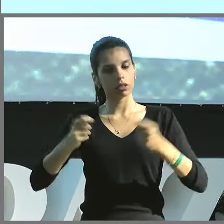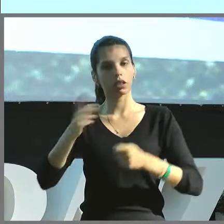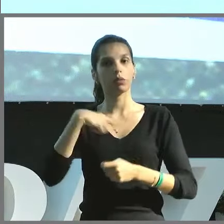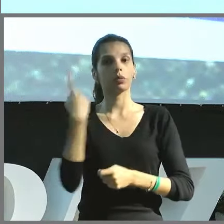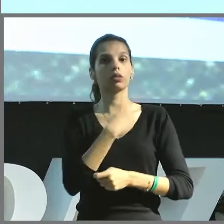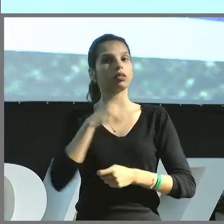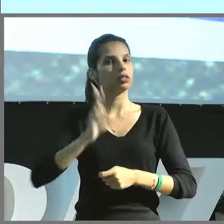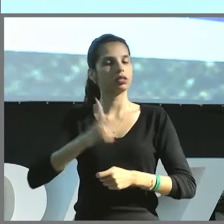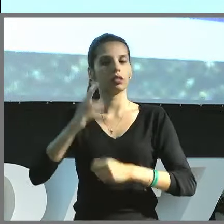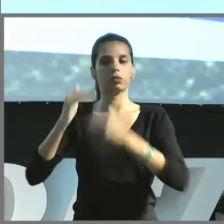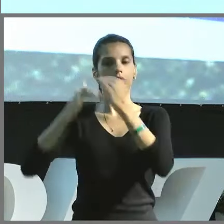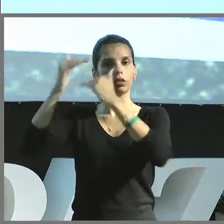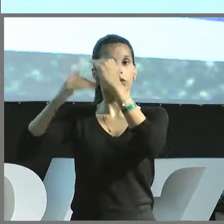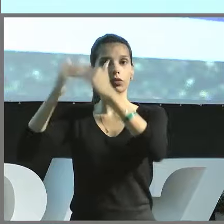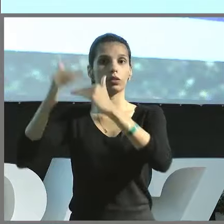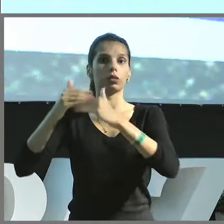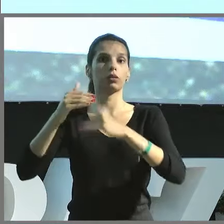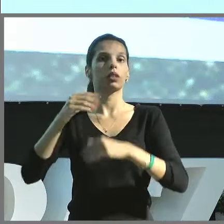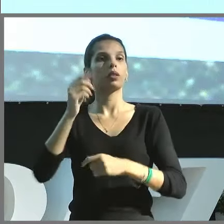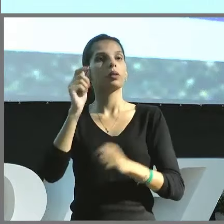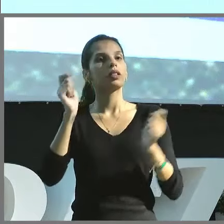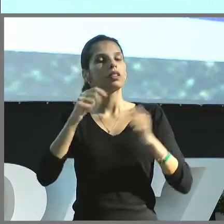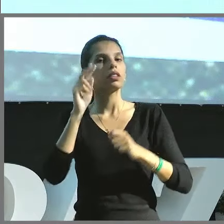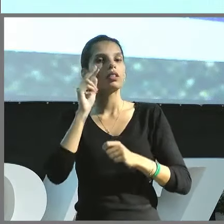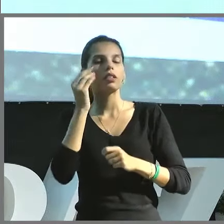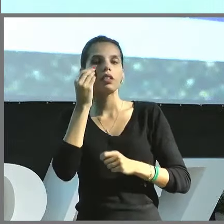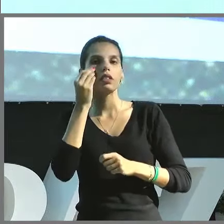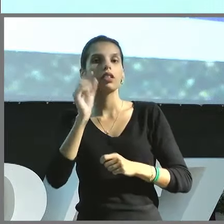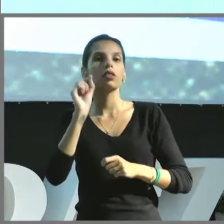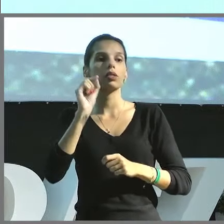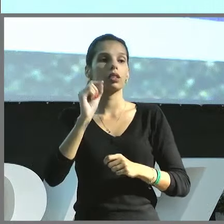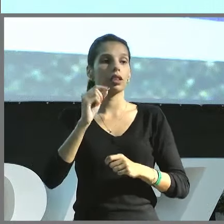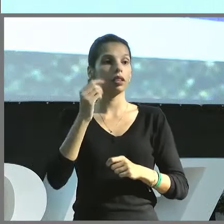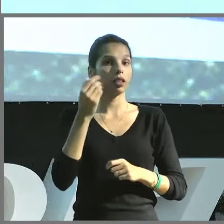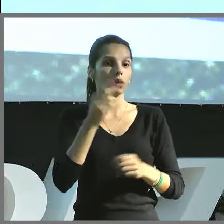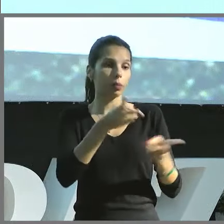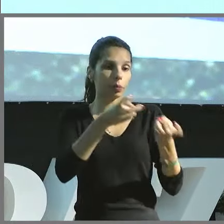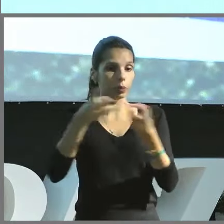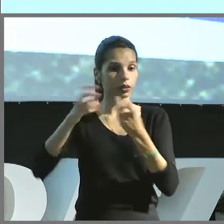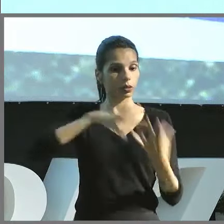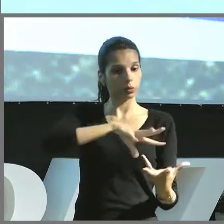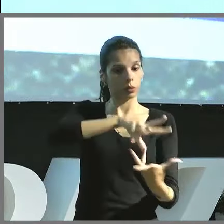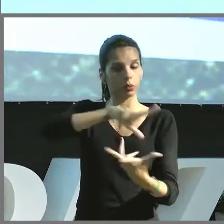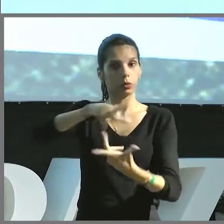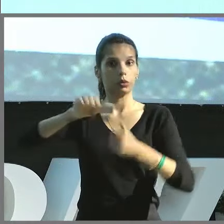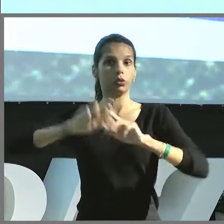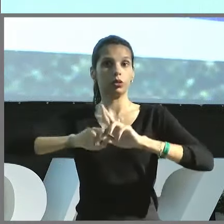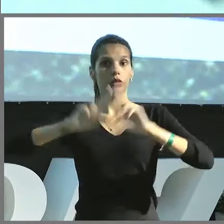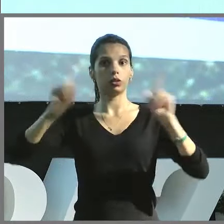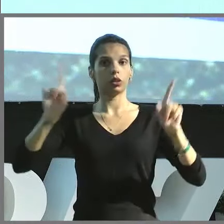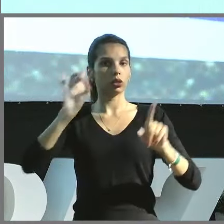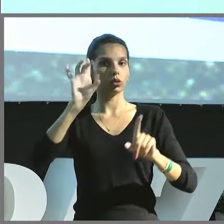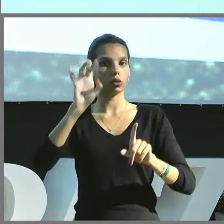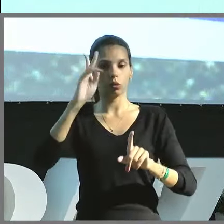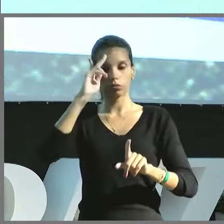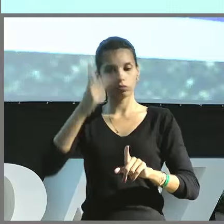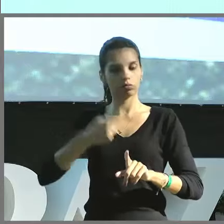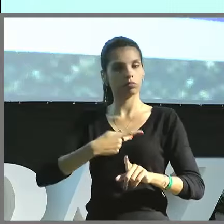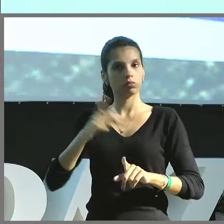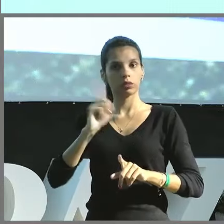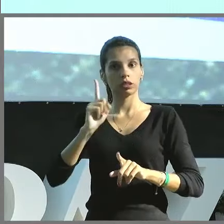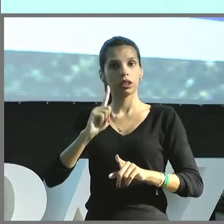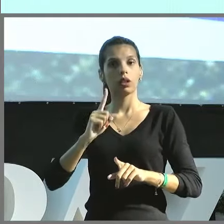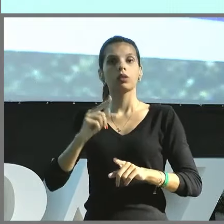e nos dá também esse olhar para olhar, em olhando o mundo e para além do corpo, olhando os